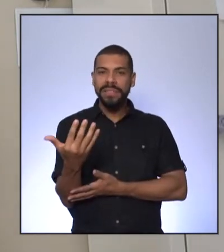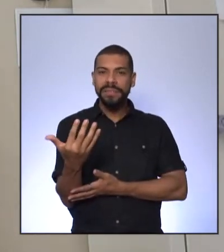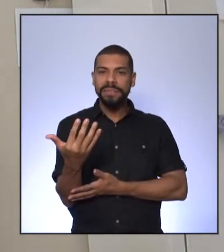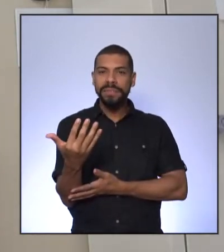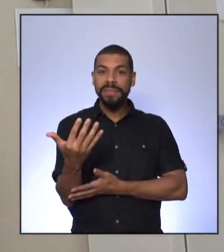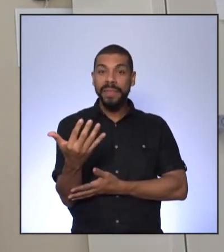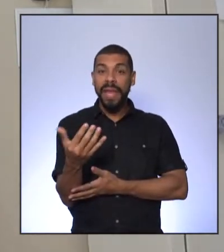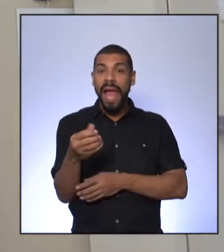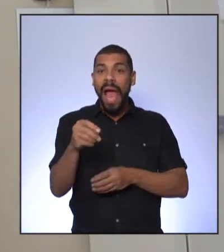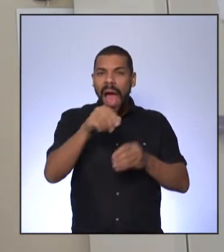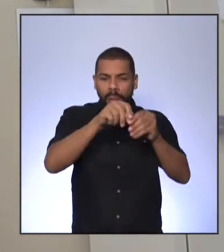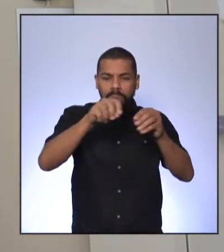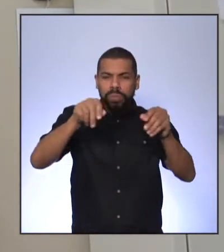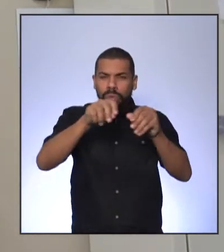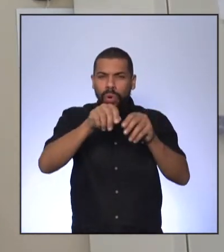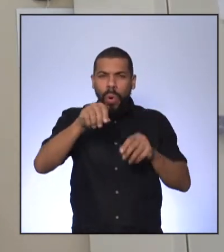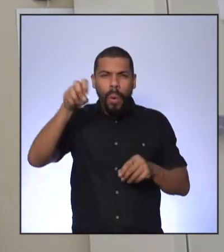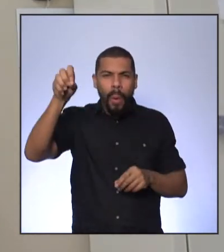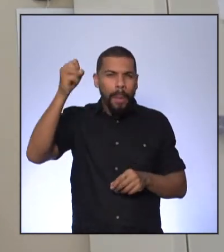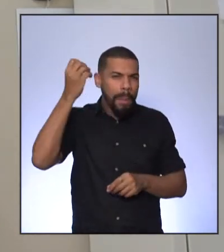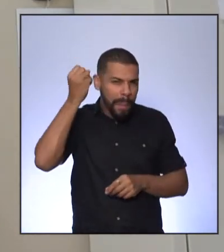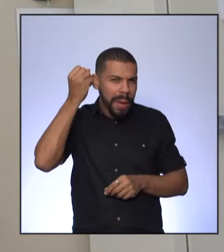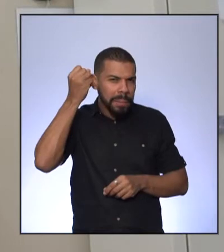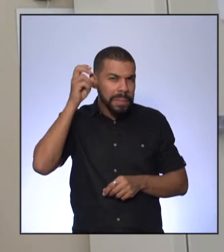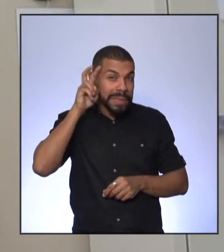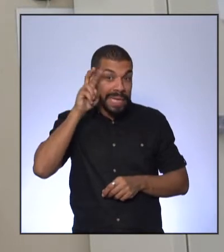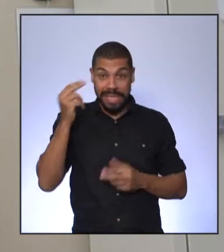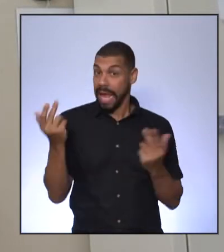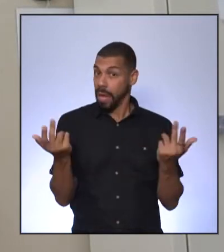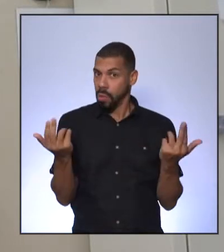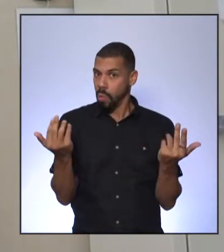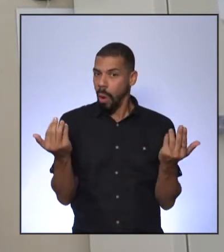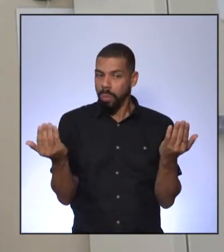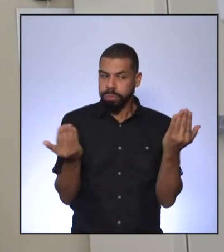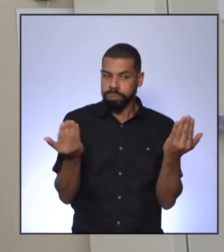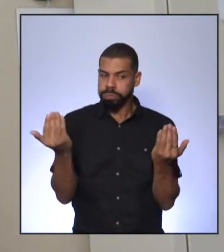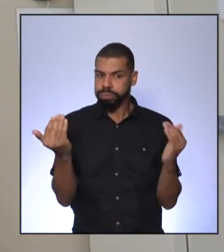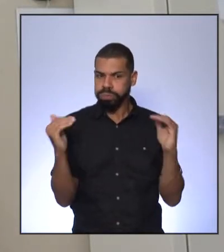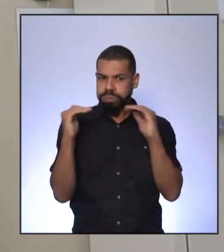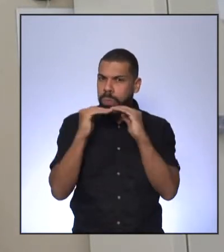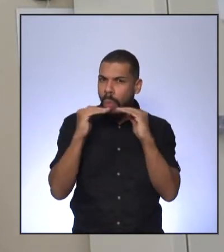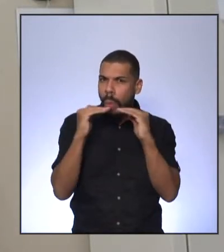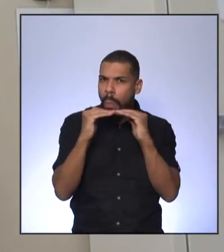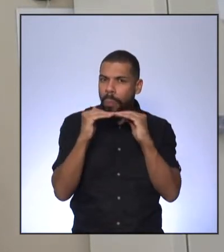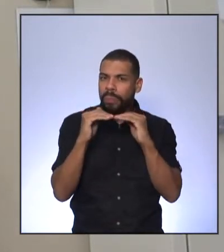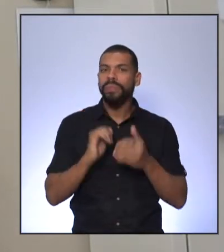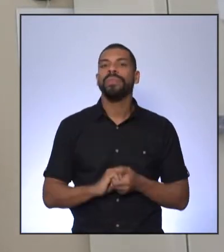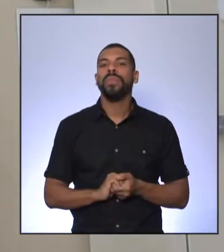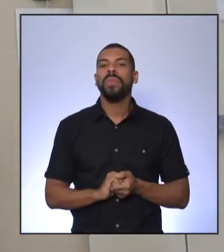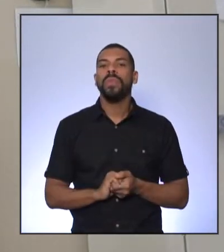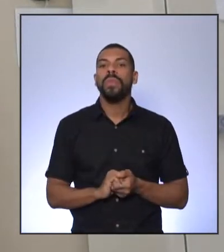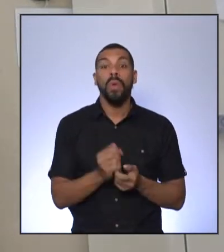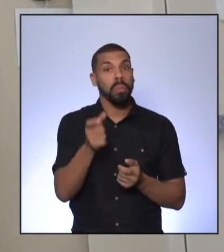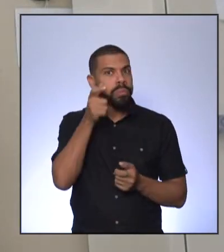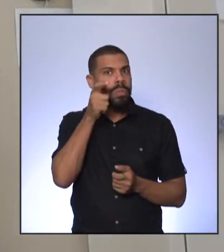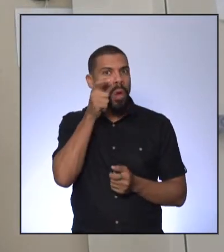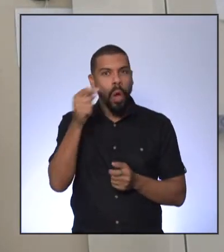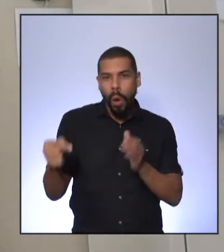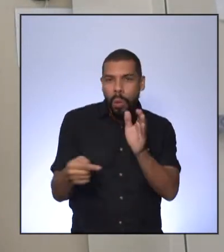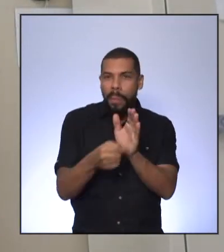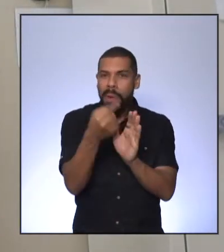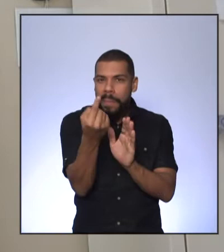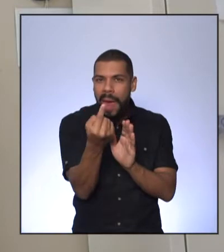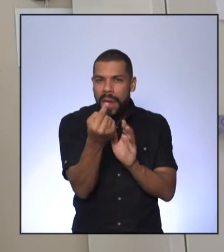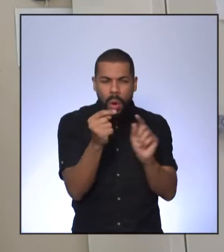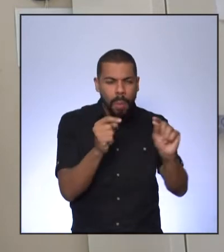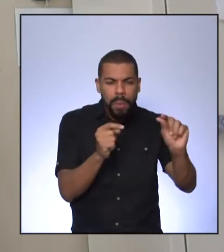de bicarbonato tinha que ser bem parecida? Para evitar mudar a concentração. Então, como no primeiro eu adicionei uma